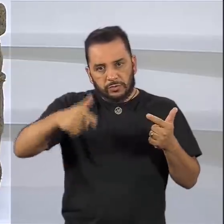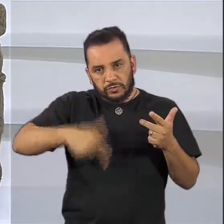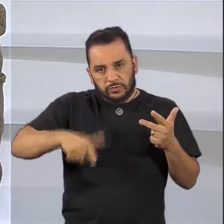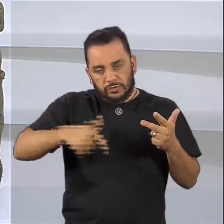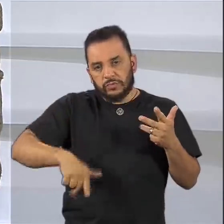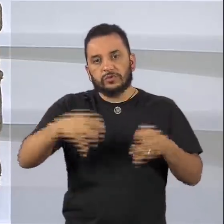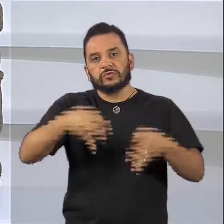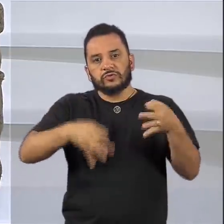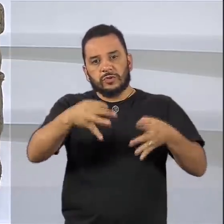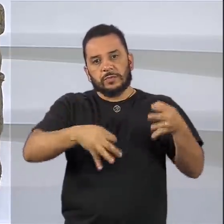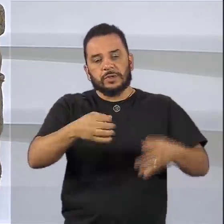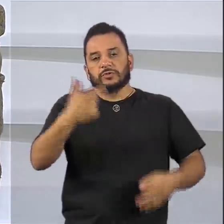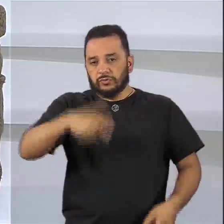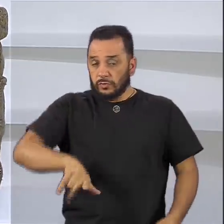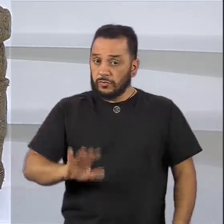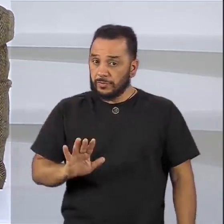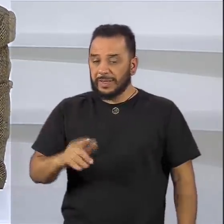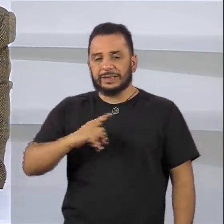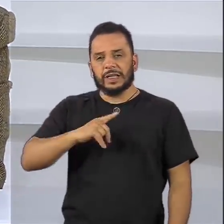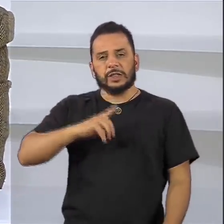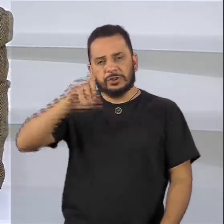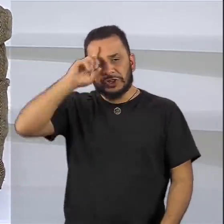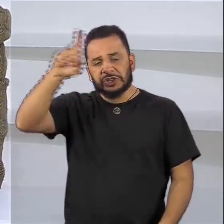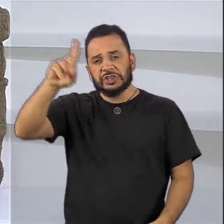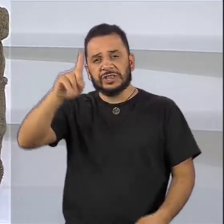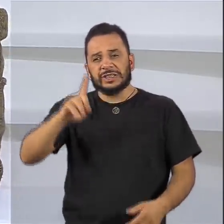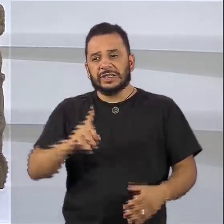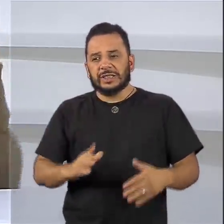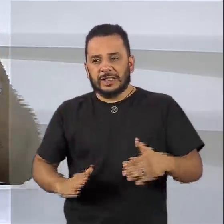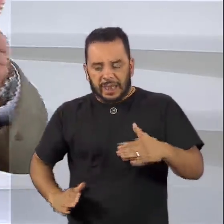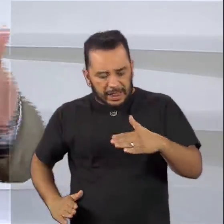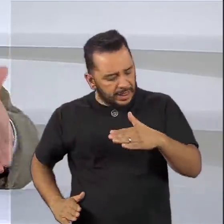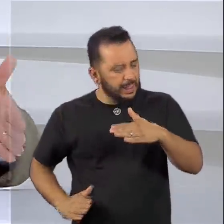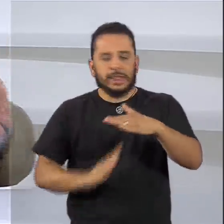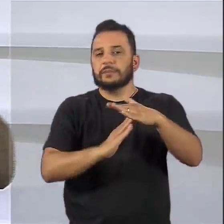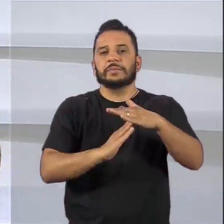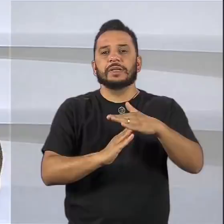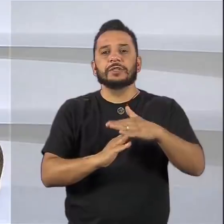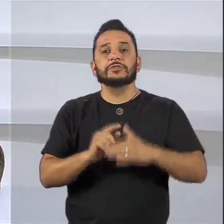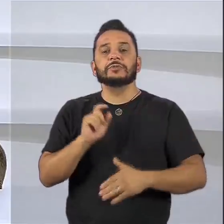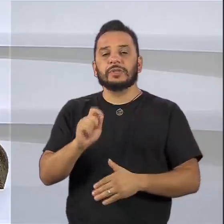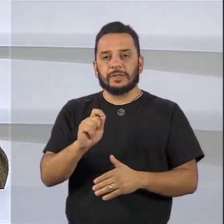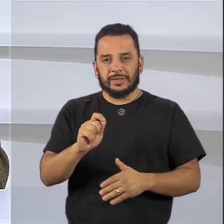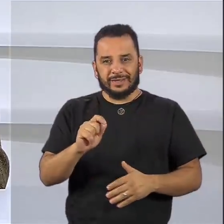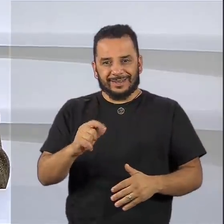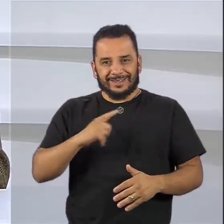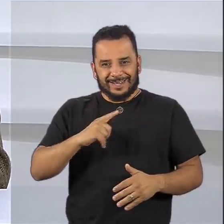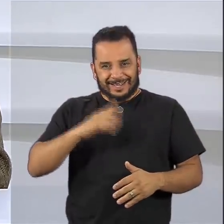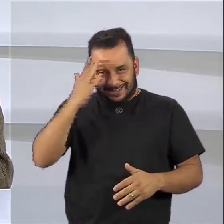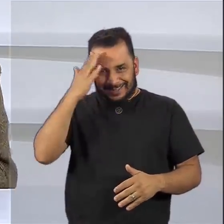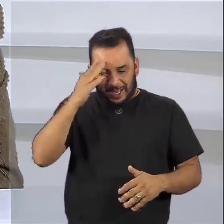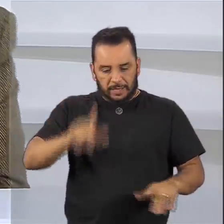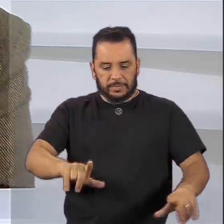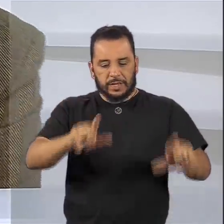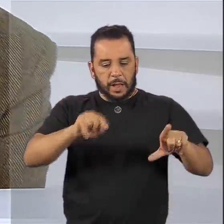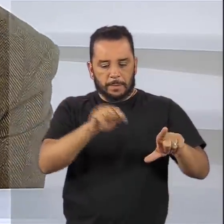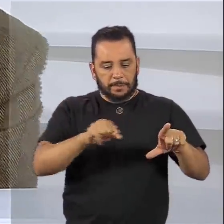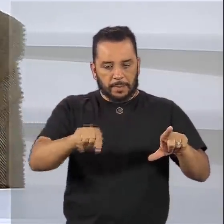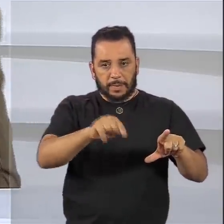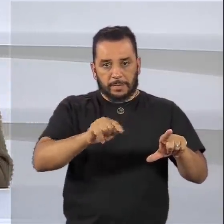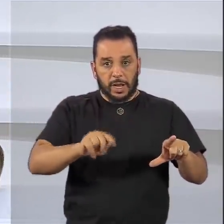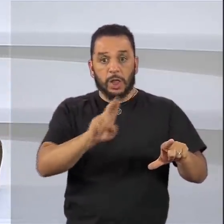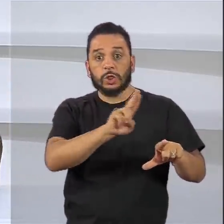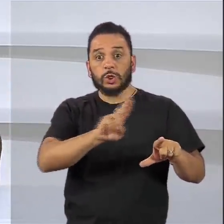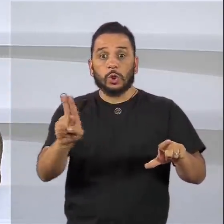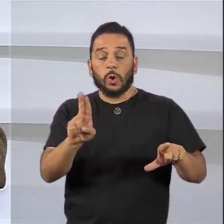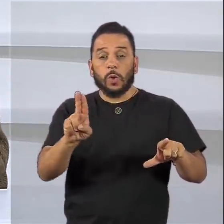data fatal, que é a data onde colocam-se os nomes nas urnas eletrônicas, que é 17 de setembro,